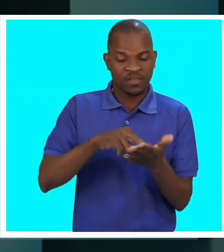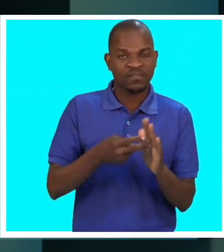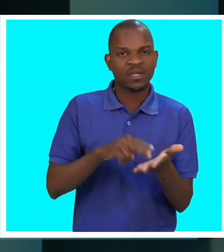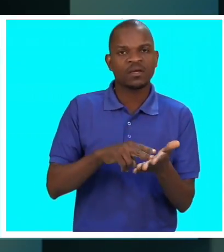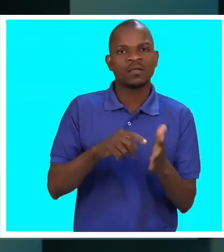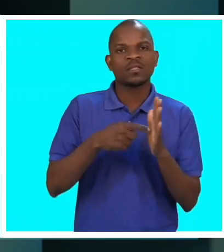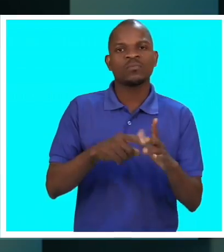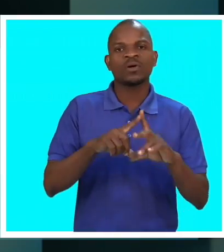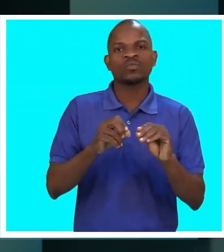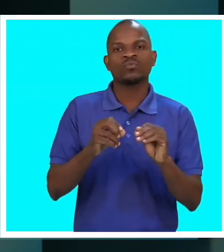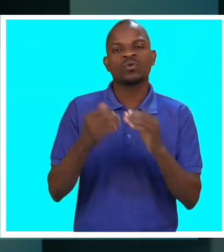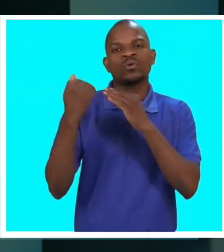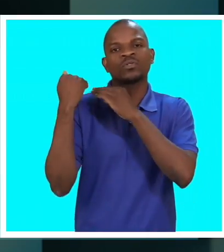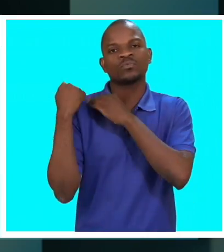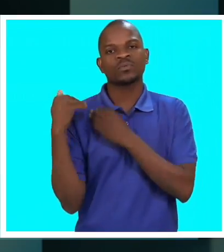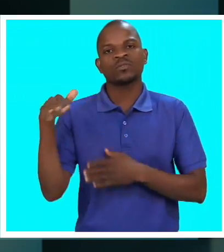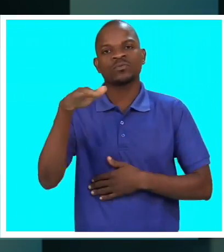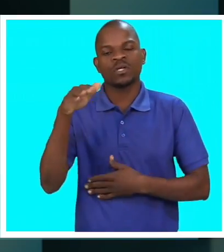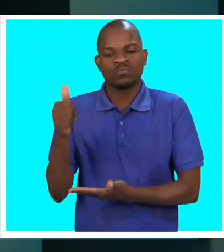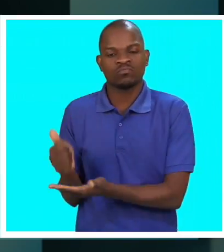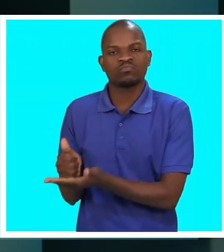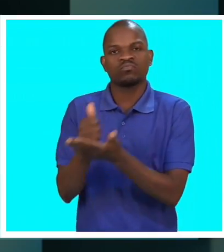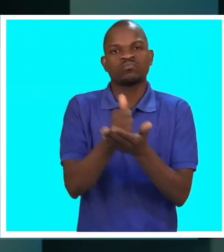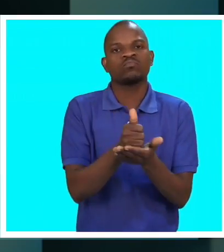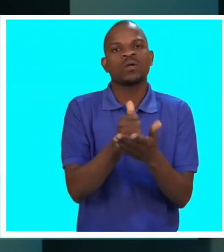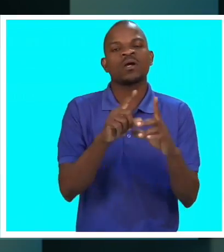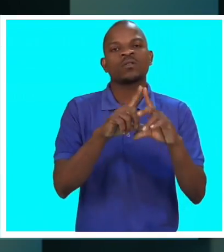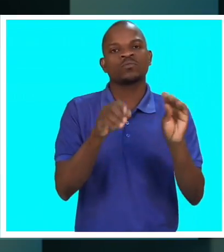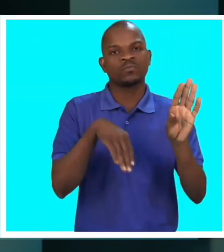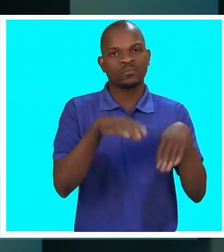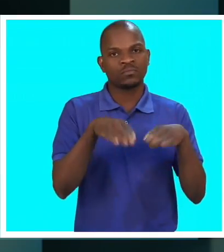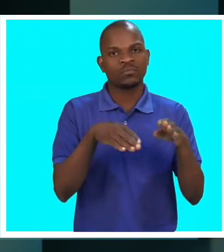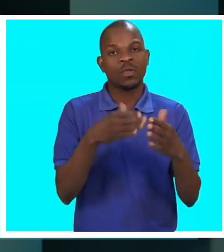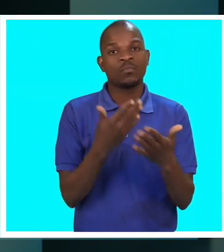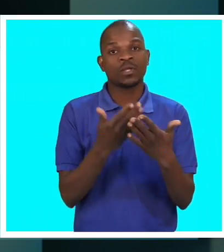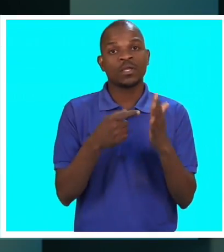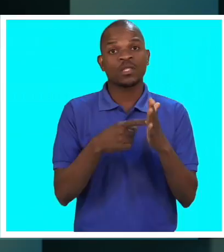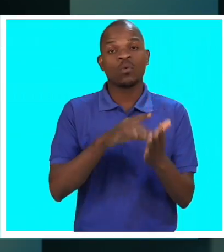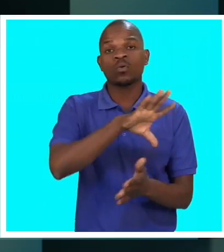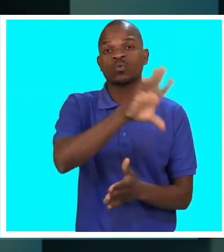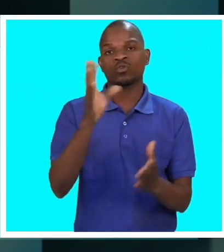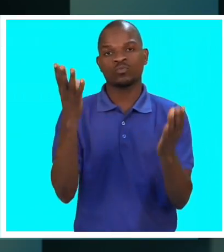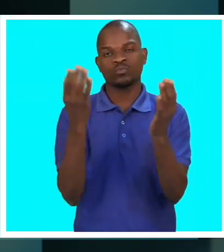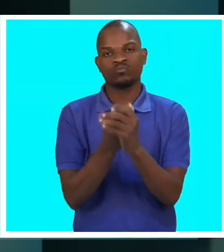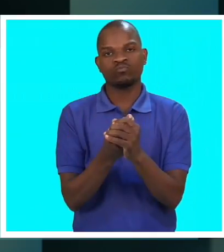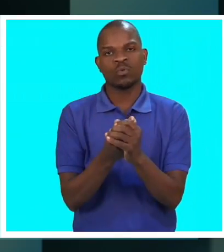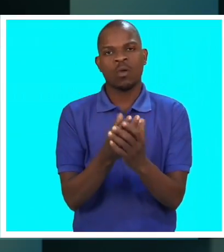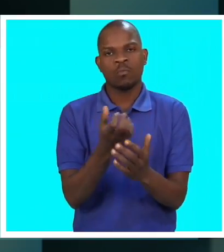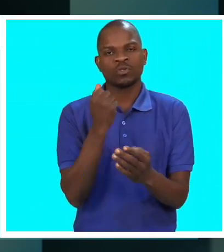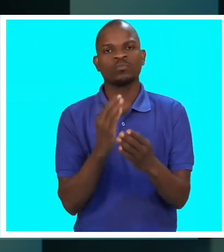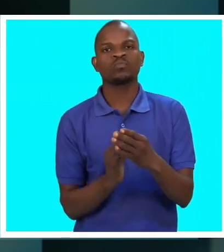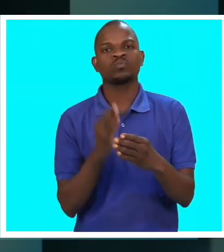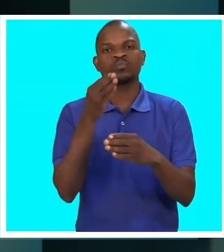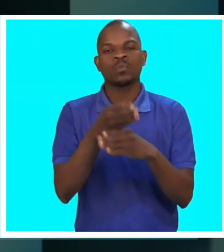social que incluam o Moçambola. Pois acreditamos que só com uma forte união podemos realizar o